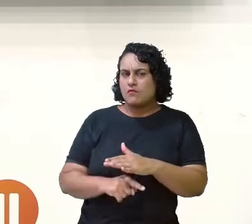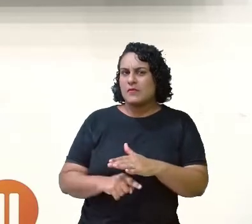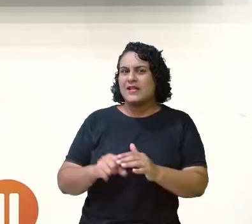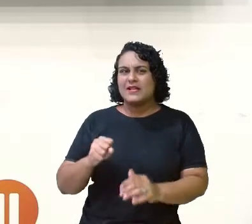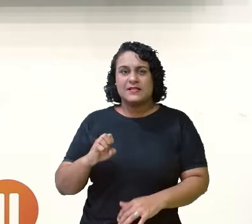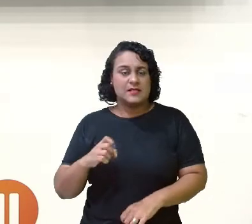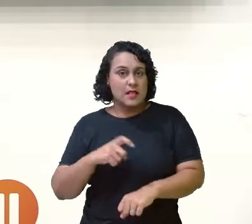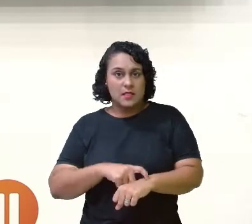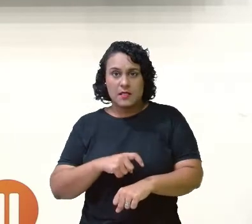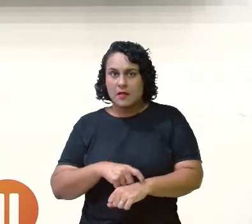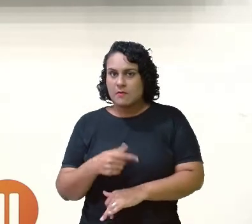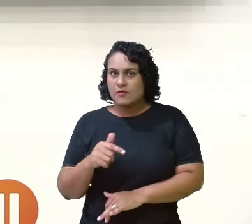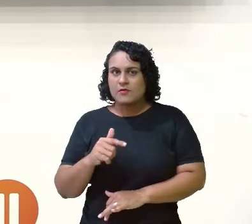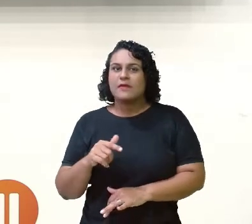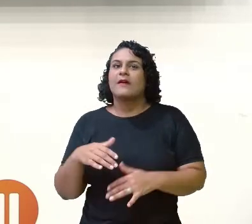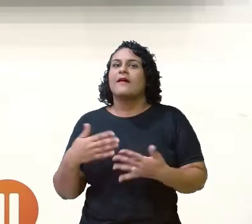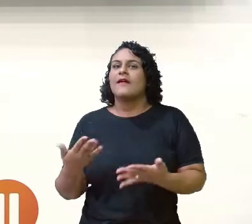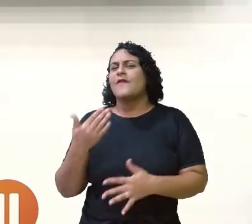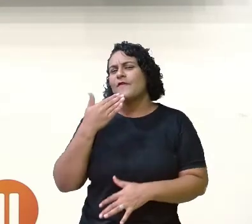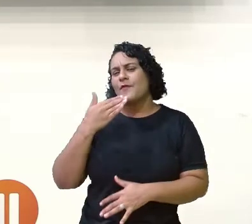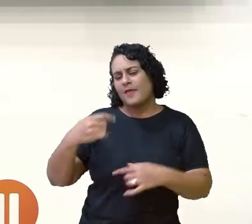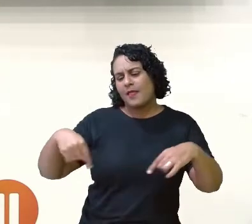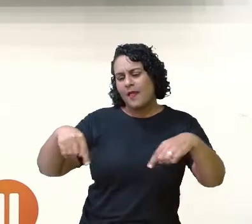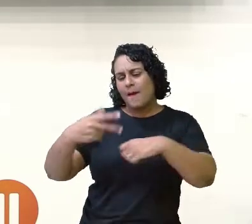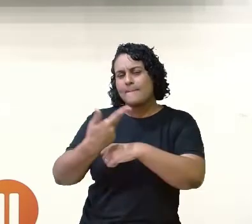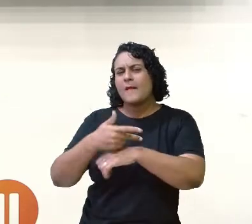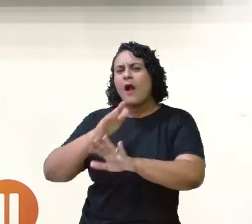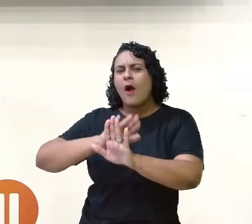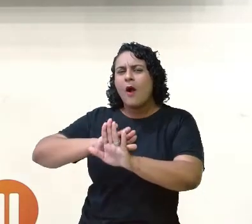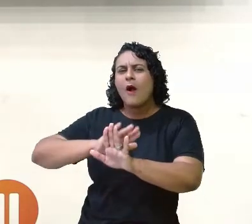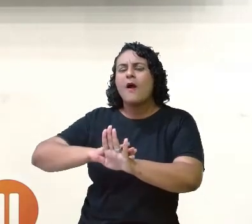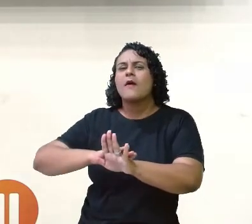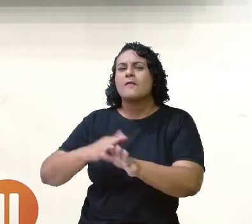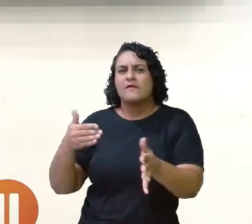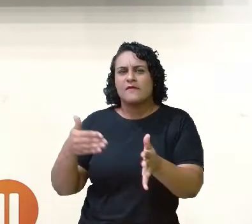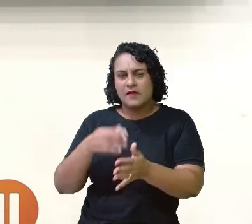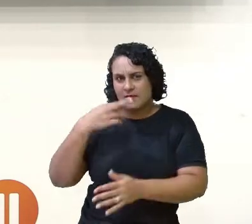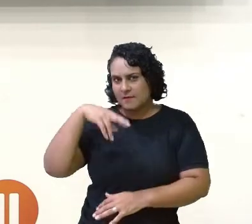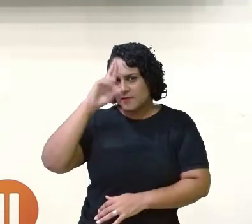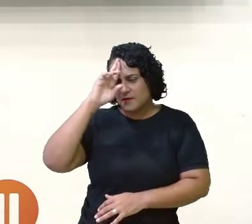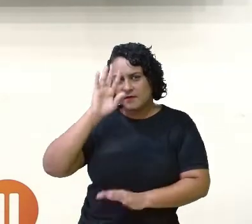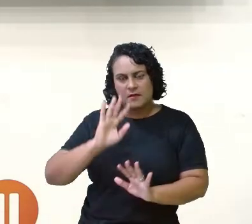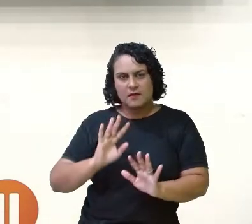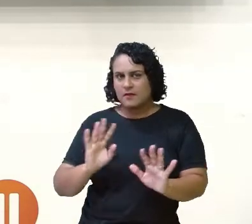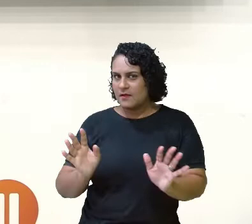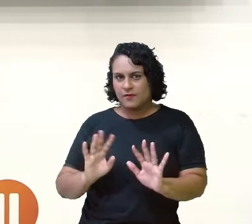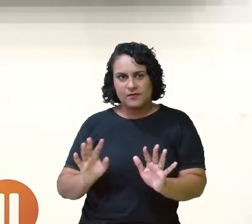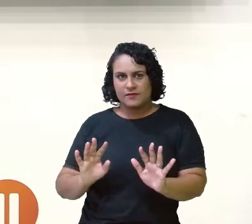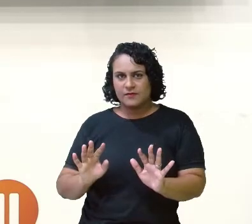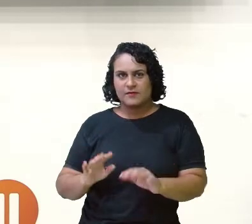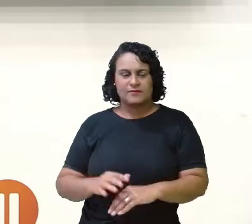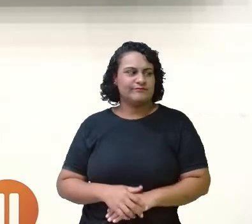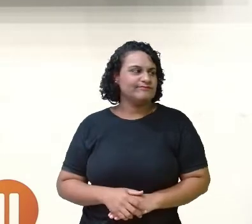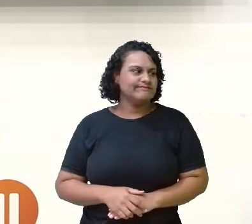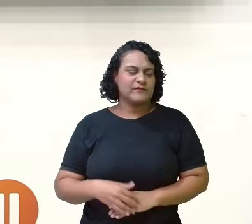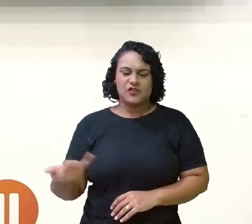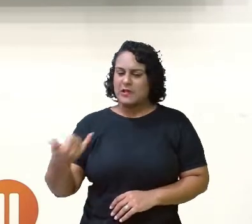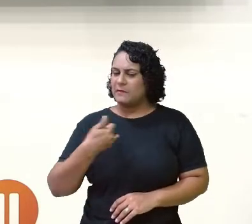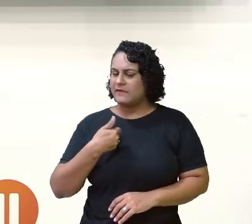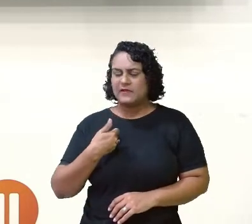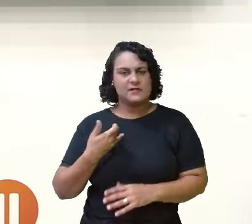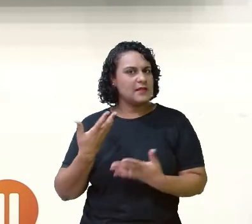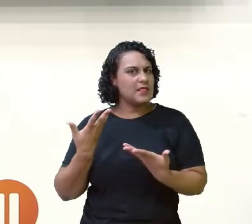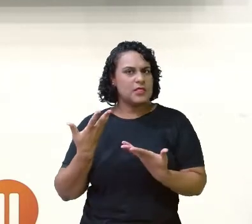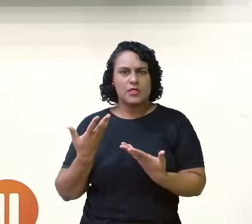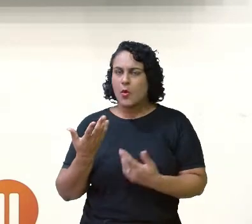der, eu peço a minha produção, é claro, para ficar até meio... Não, já me desanimaram, disseram que eu